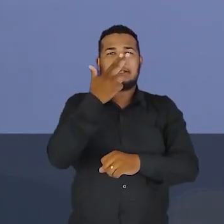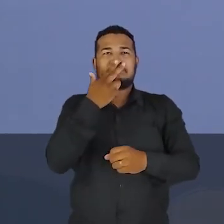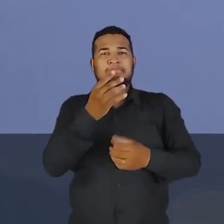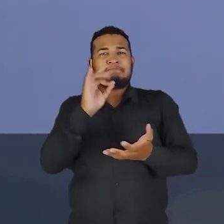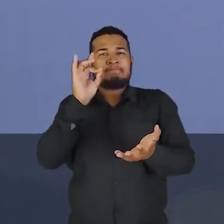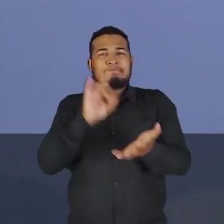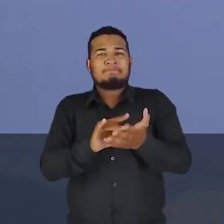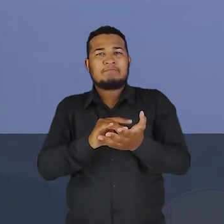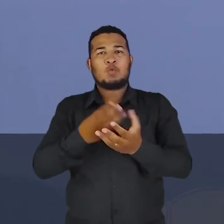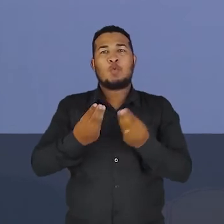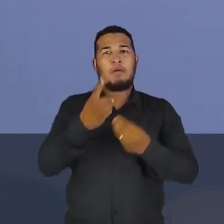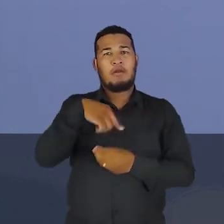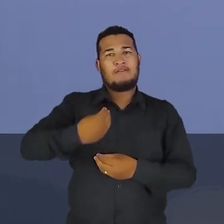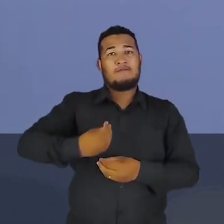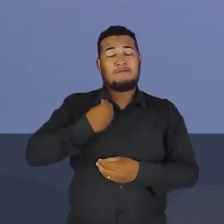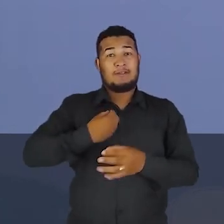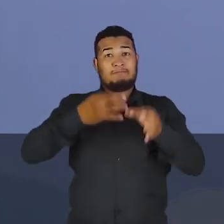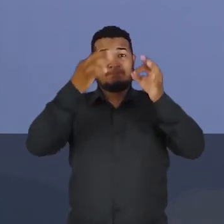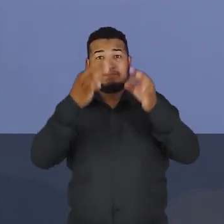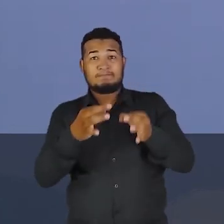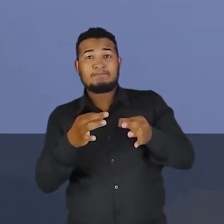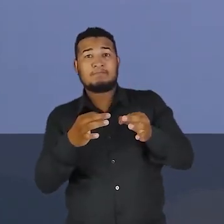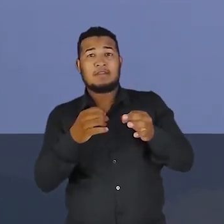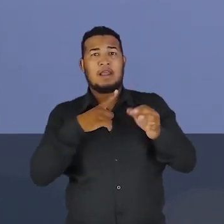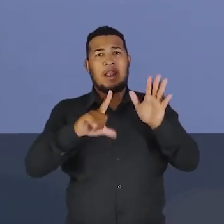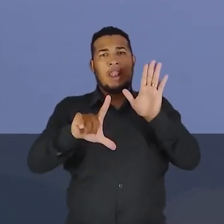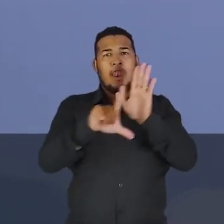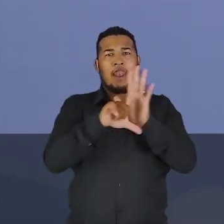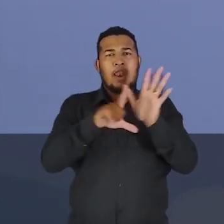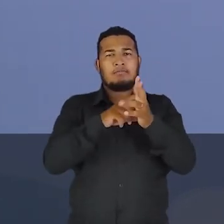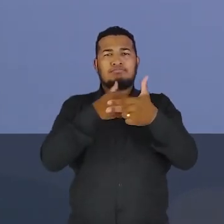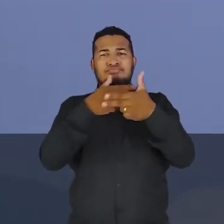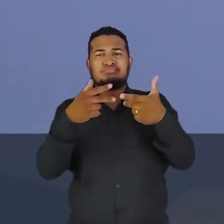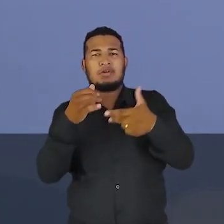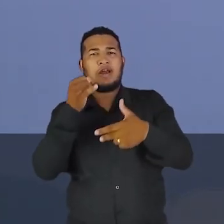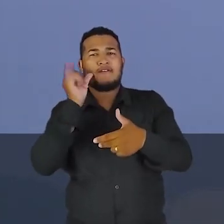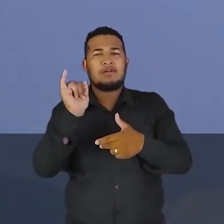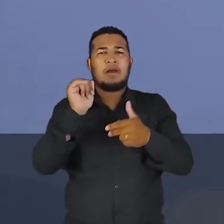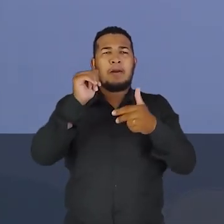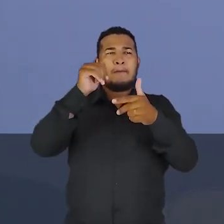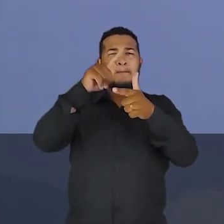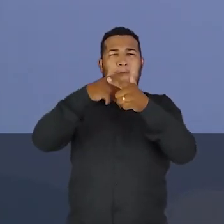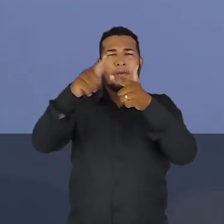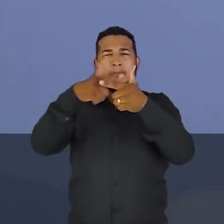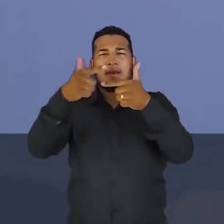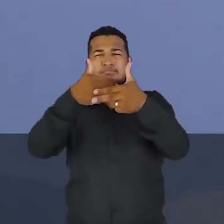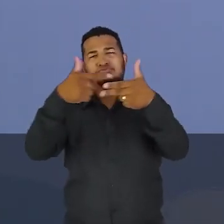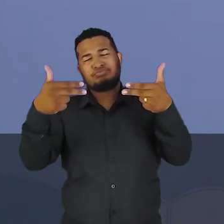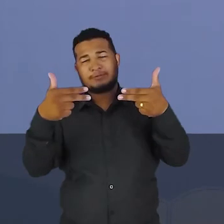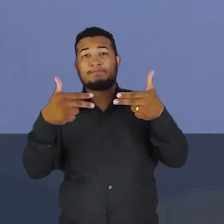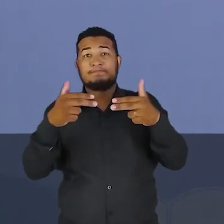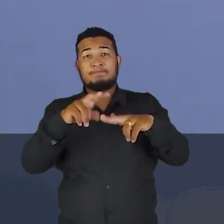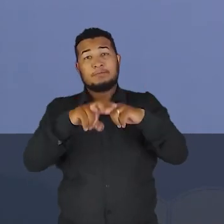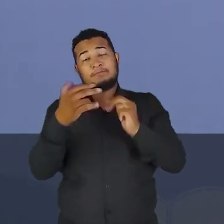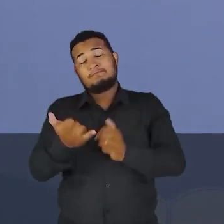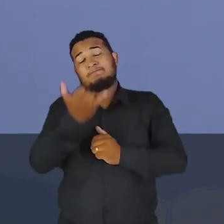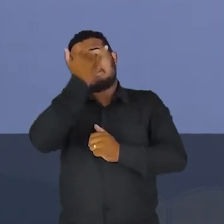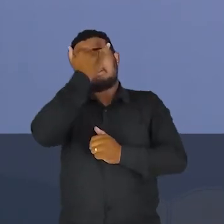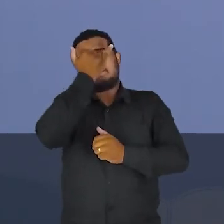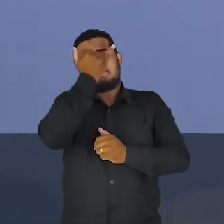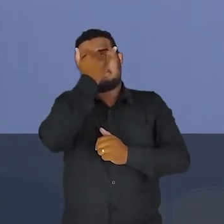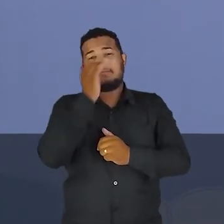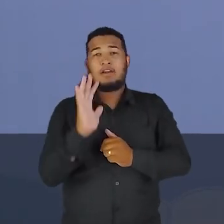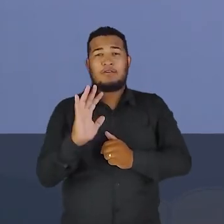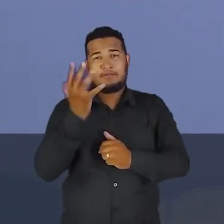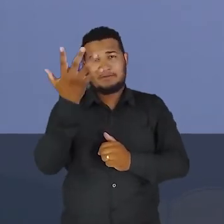propícios à vida legal, à vida sem grandes problemas, e por esse motivo acaba se dando mal,